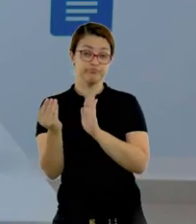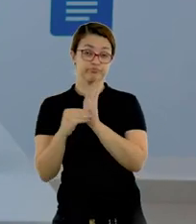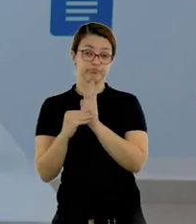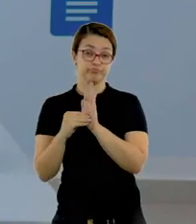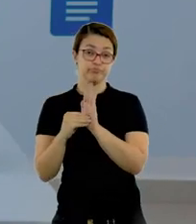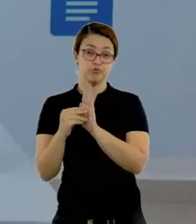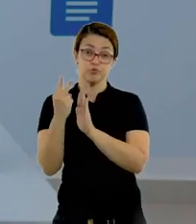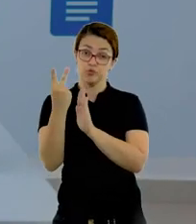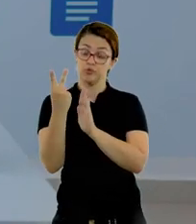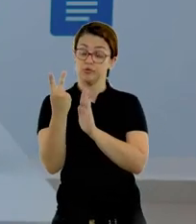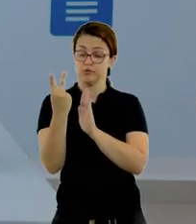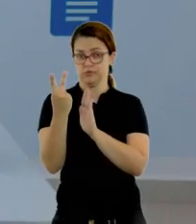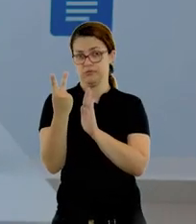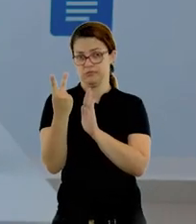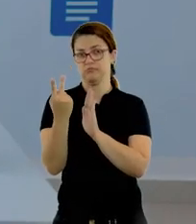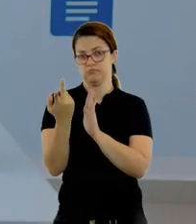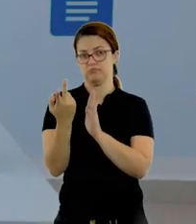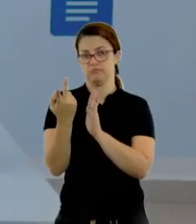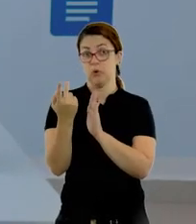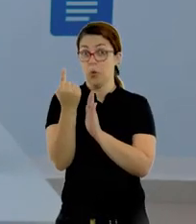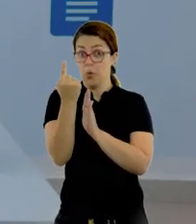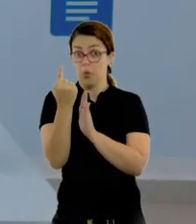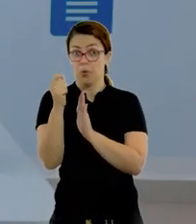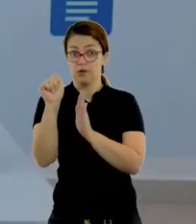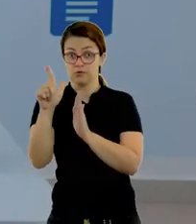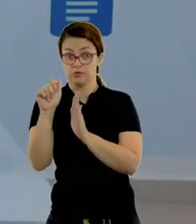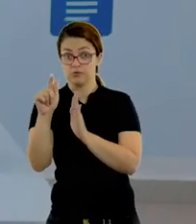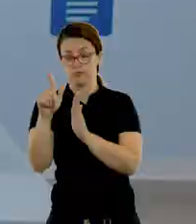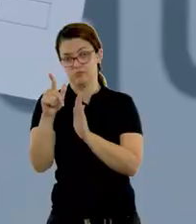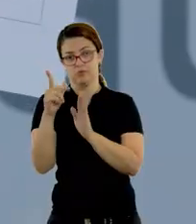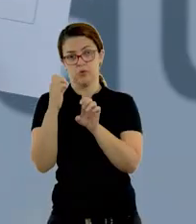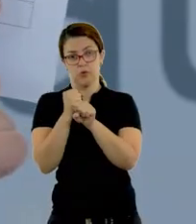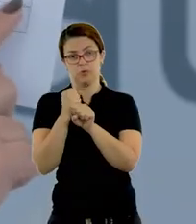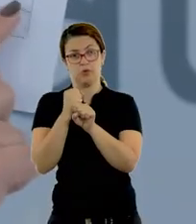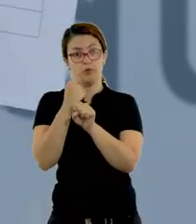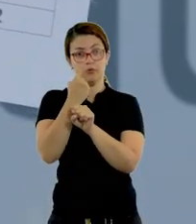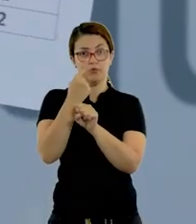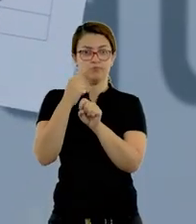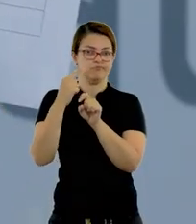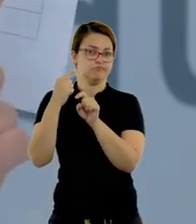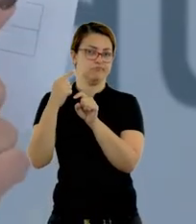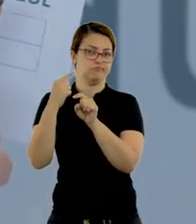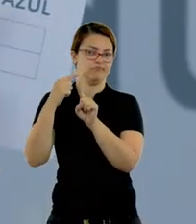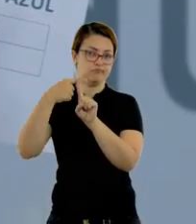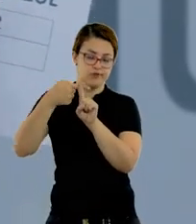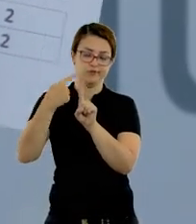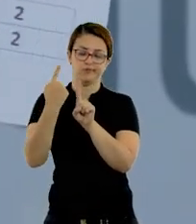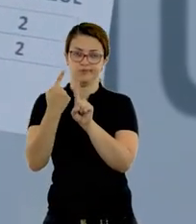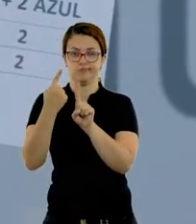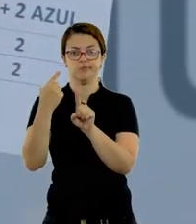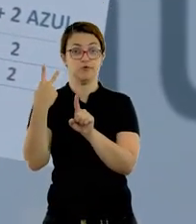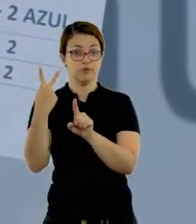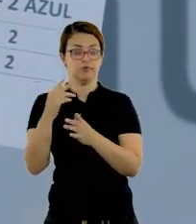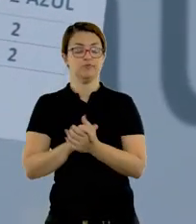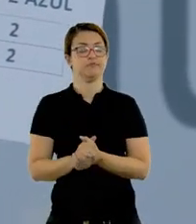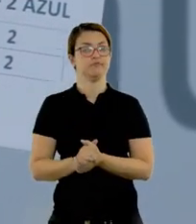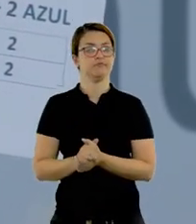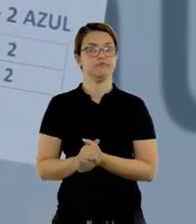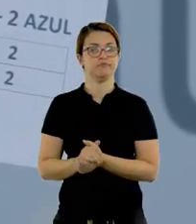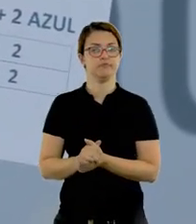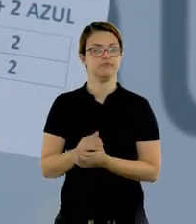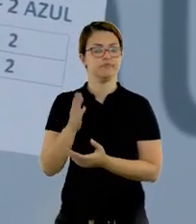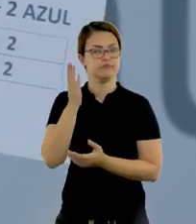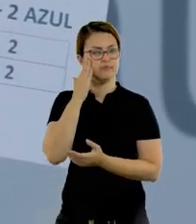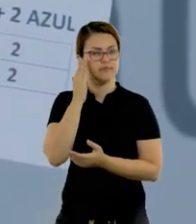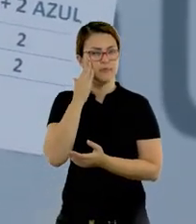eu tenho 2 azuis, eu vou ter o algarismo 2. Formando esse número todo que está decomposto, eu sei que